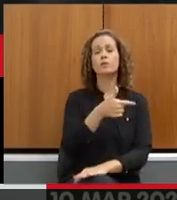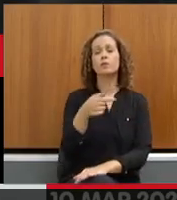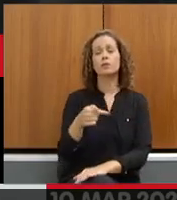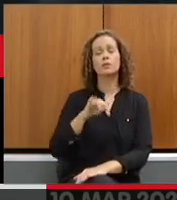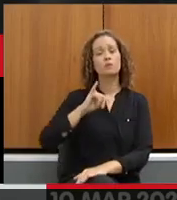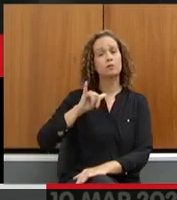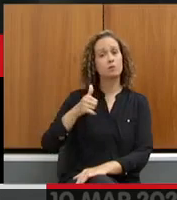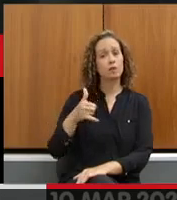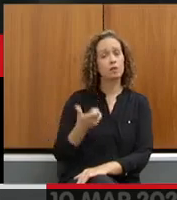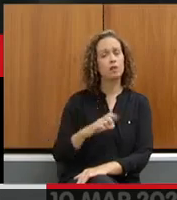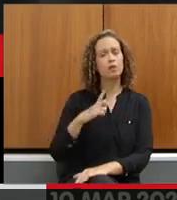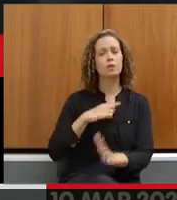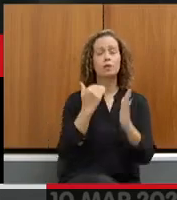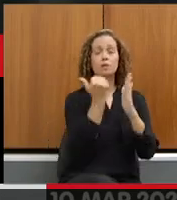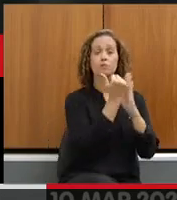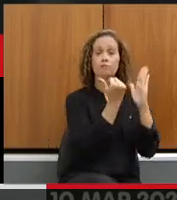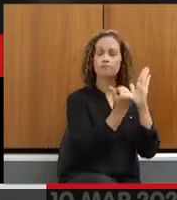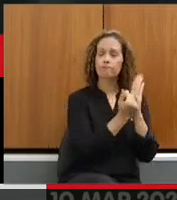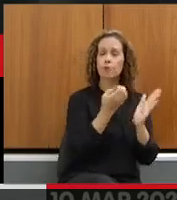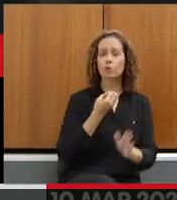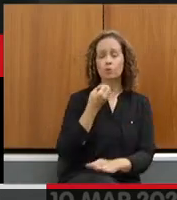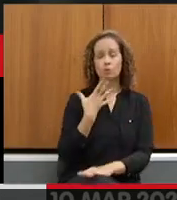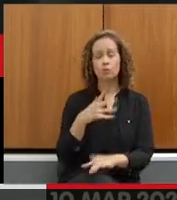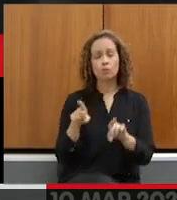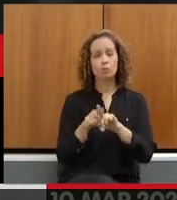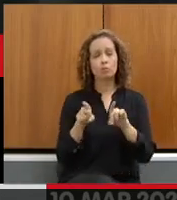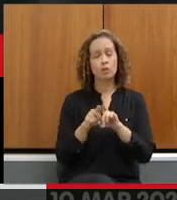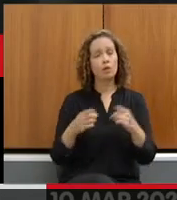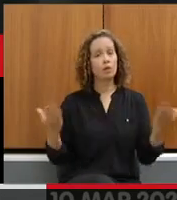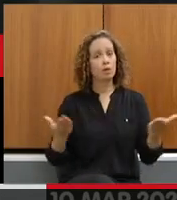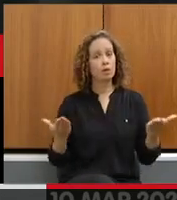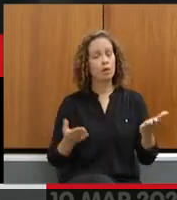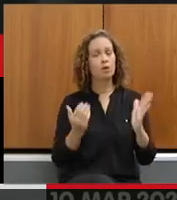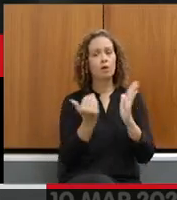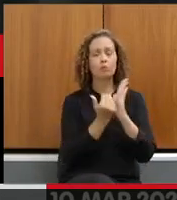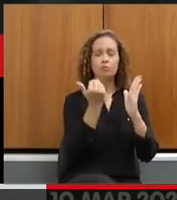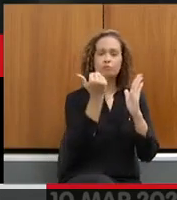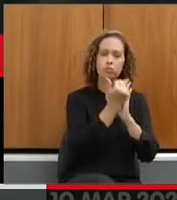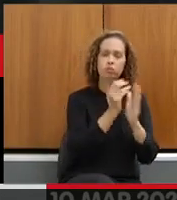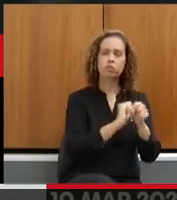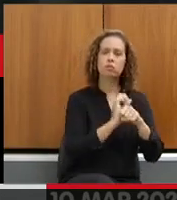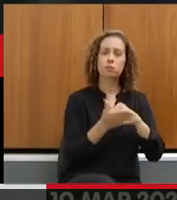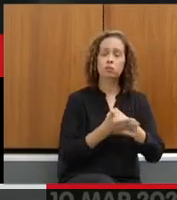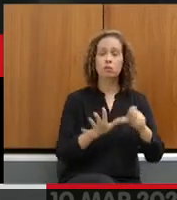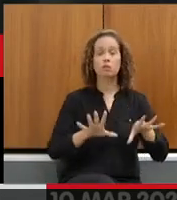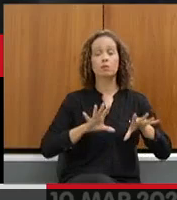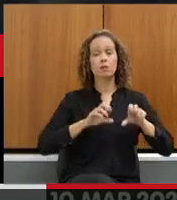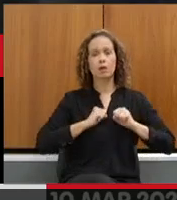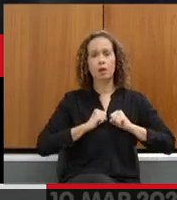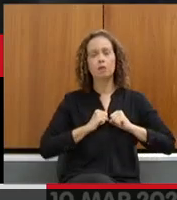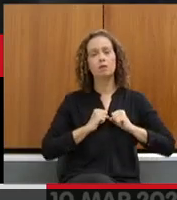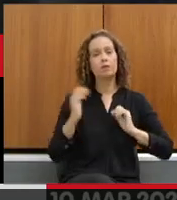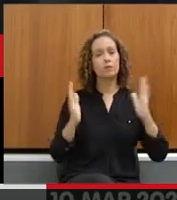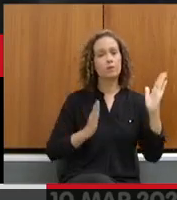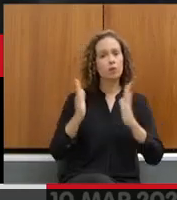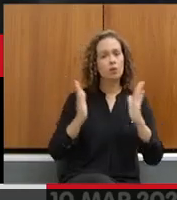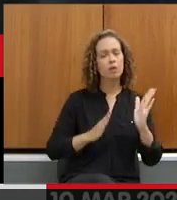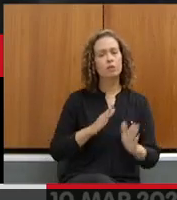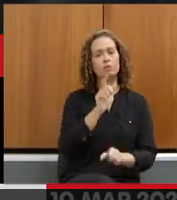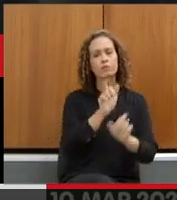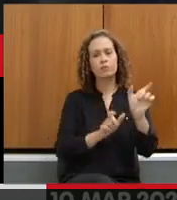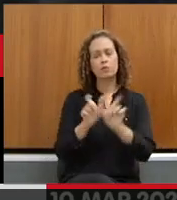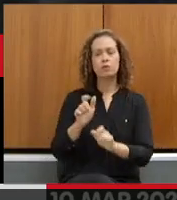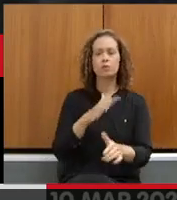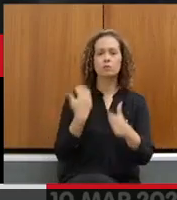houve uma queda significativa e agora o aumento novamente caso dos notamos um momento de óbitos que